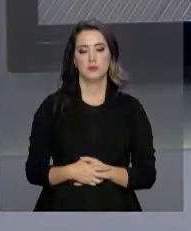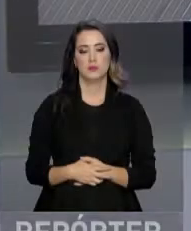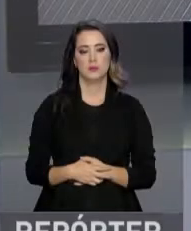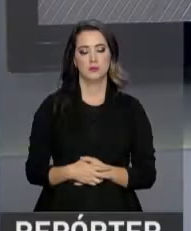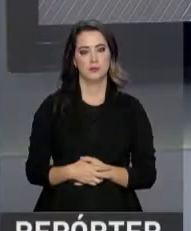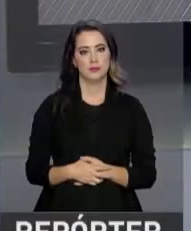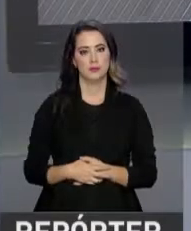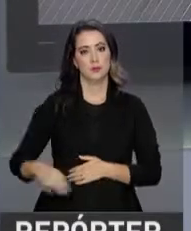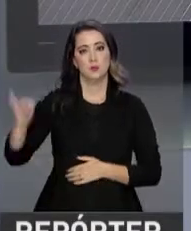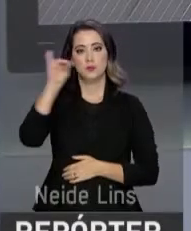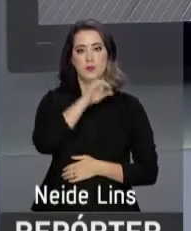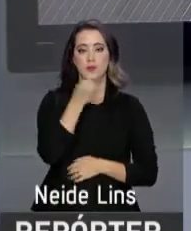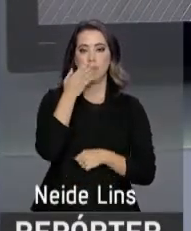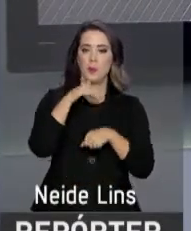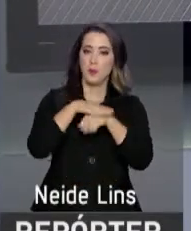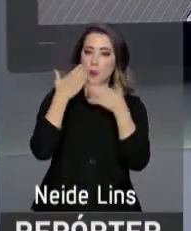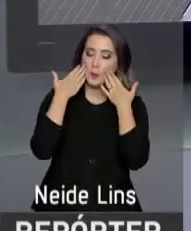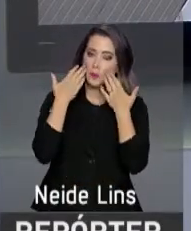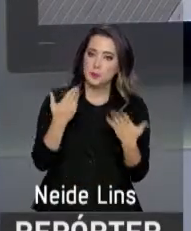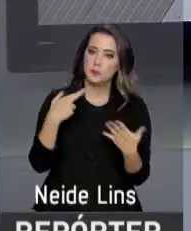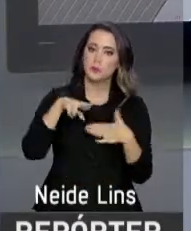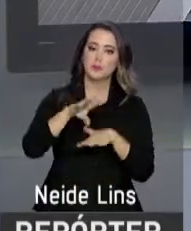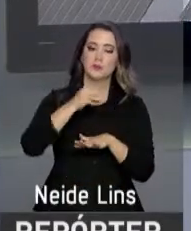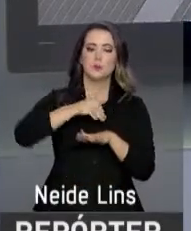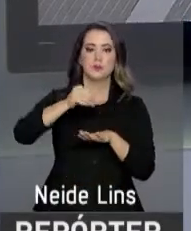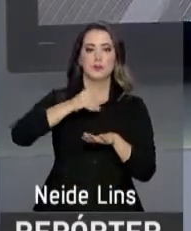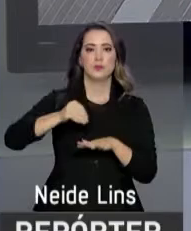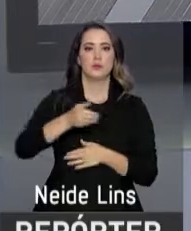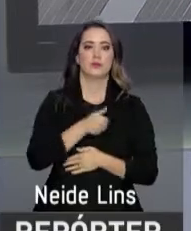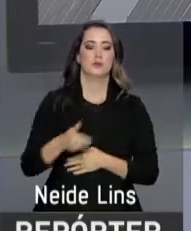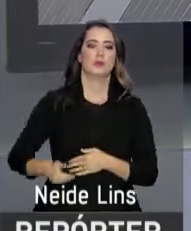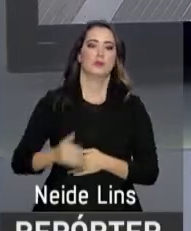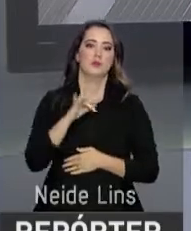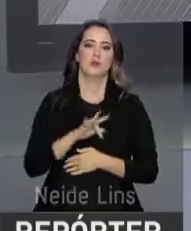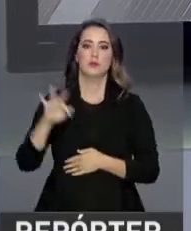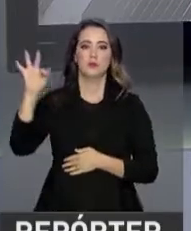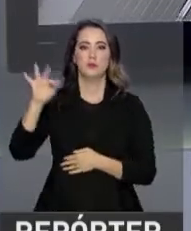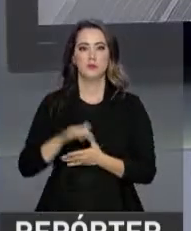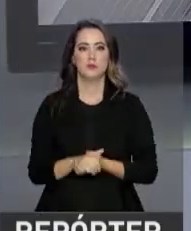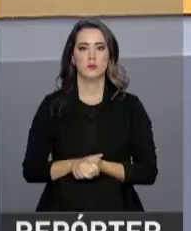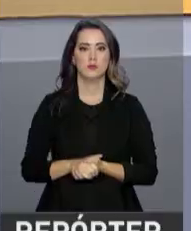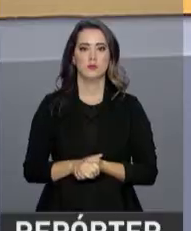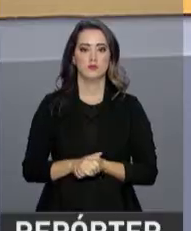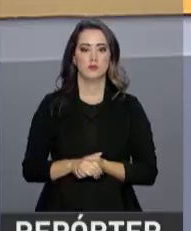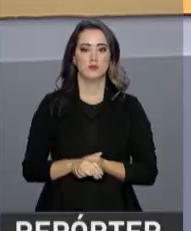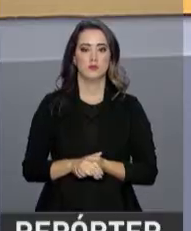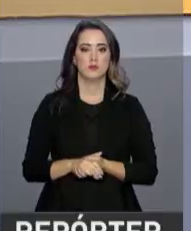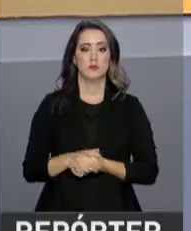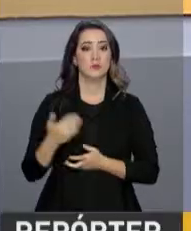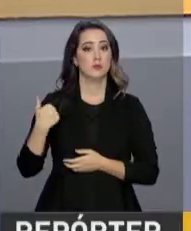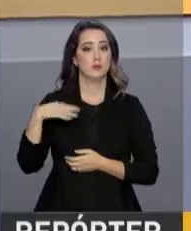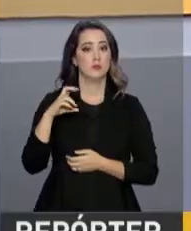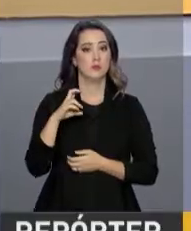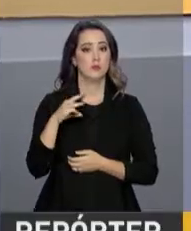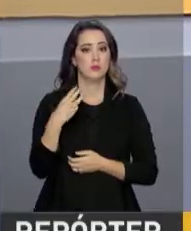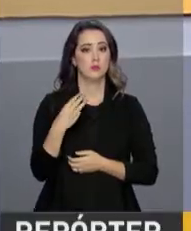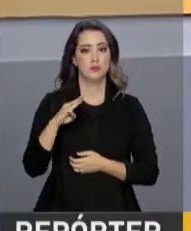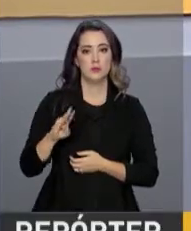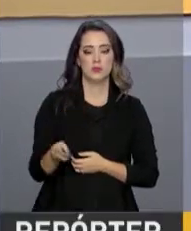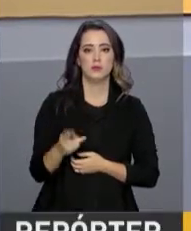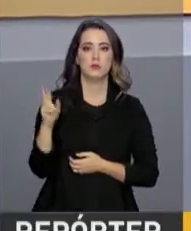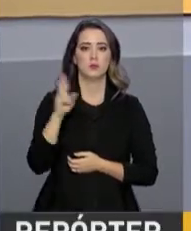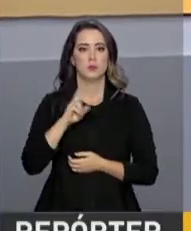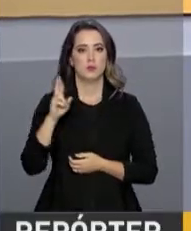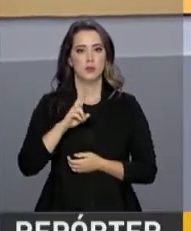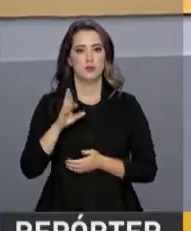olá boa noite no ar o repórter nbr com as notícias do governo federal mais de 53